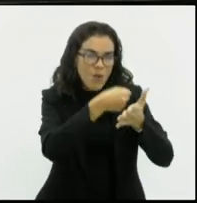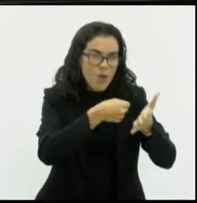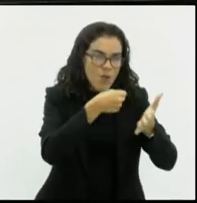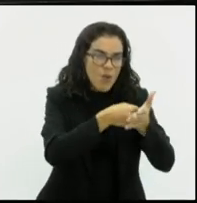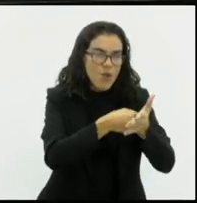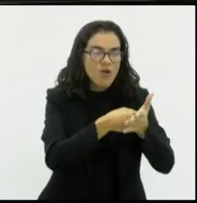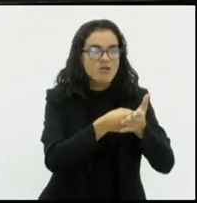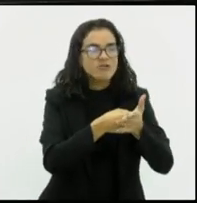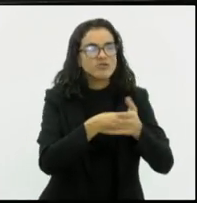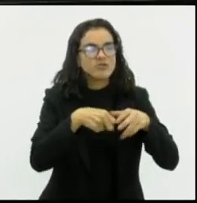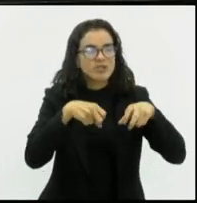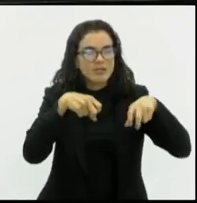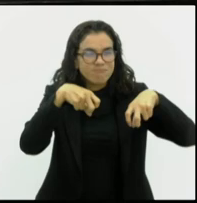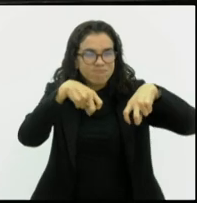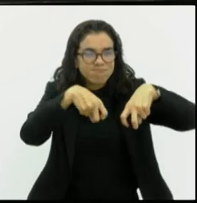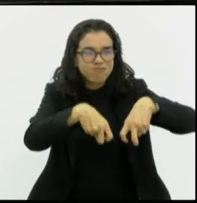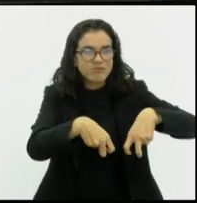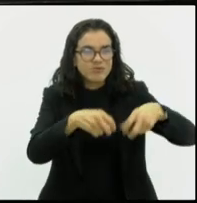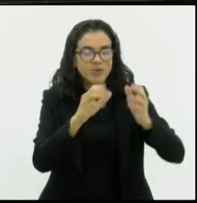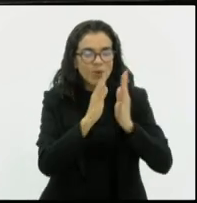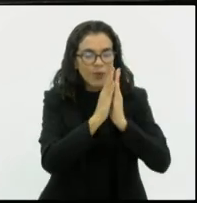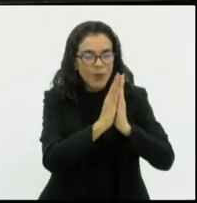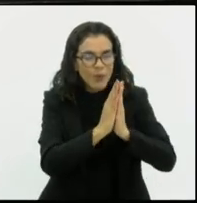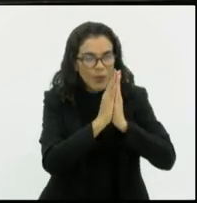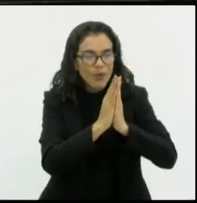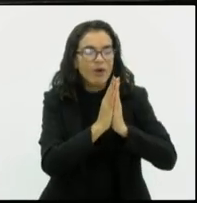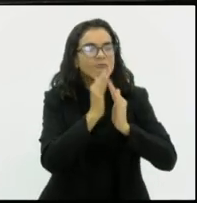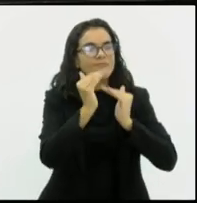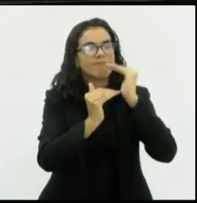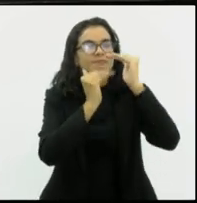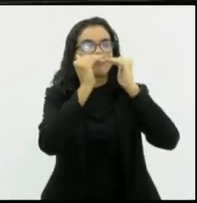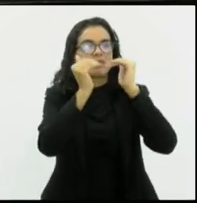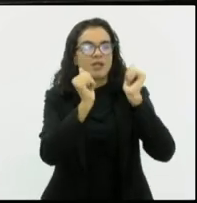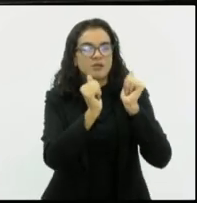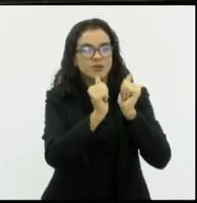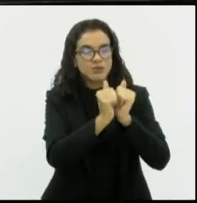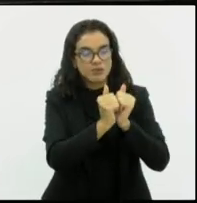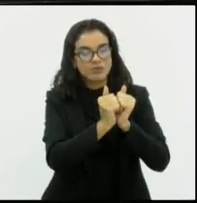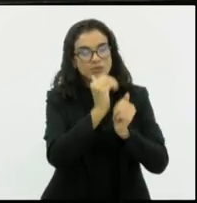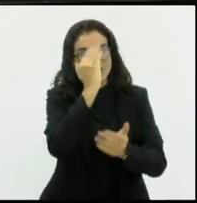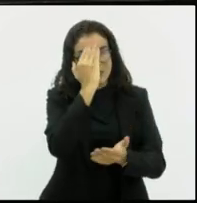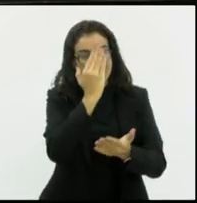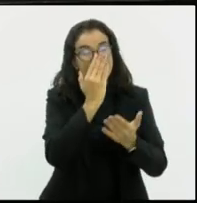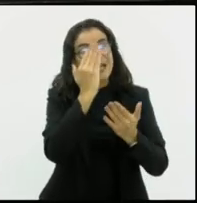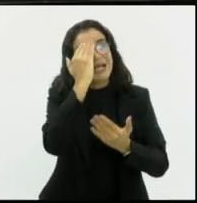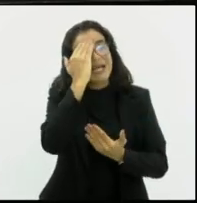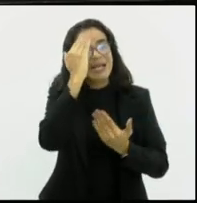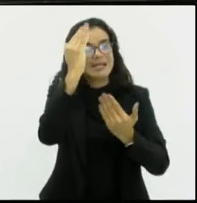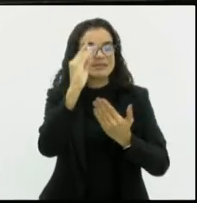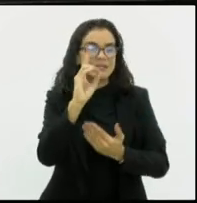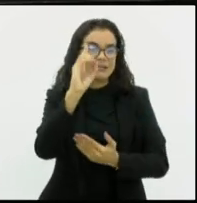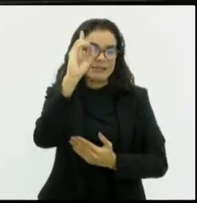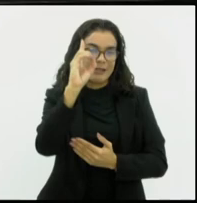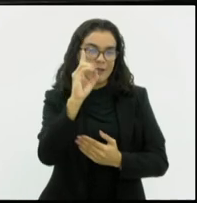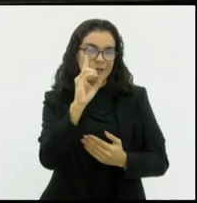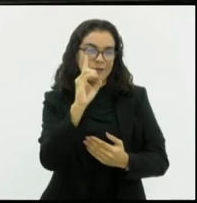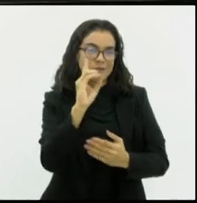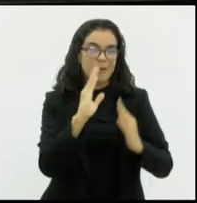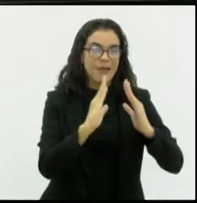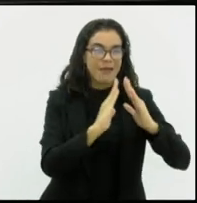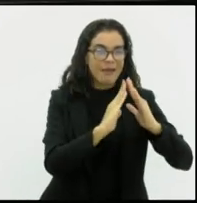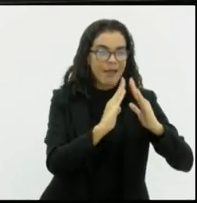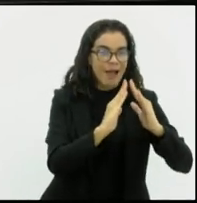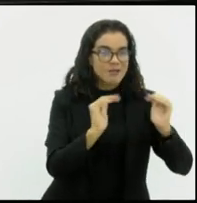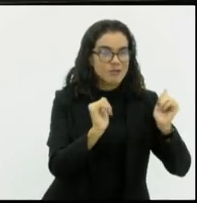junto, trabalha junto, esse casal cresce junto. E eu tenho, graças a Deus, esse exemplo também dentro da minha casa com